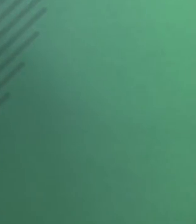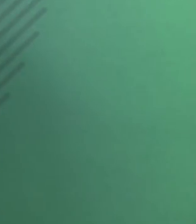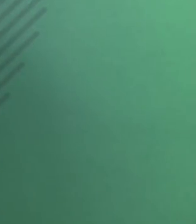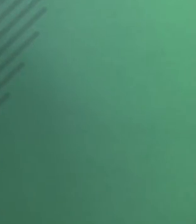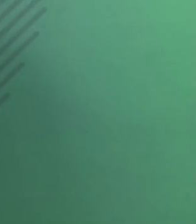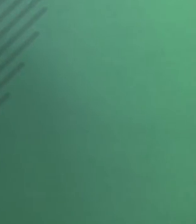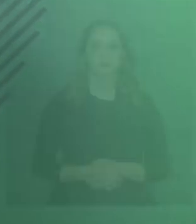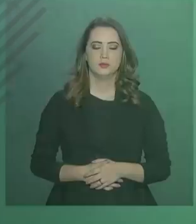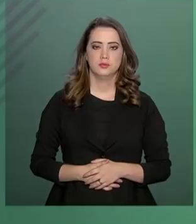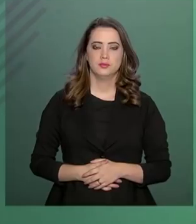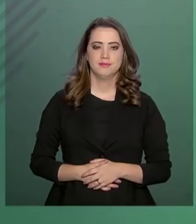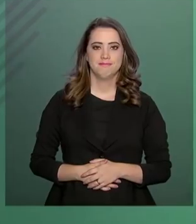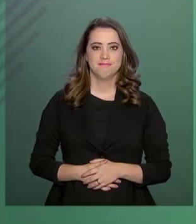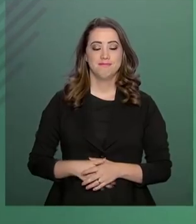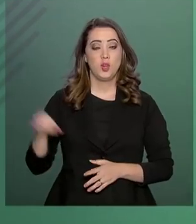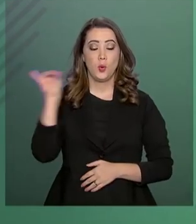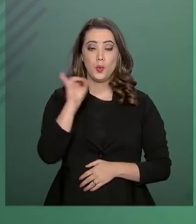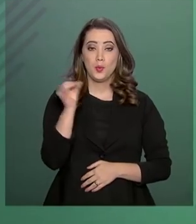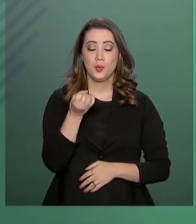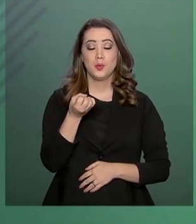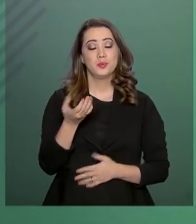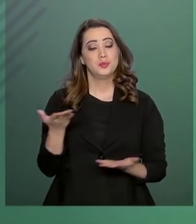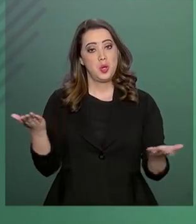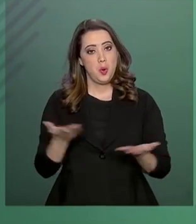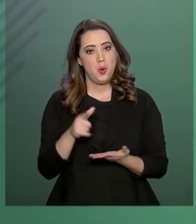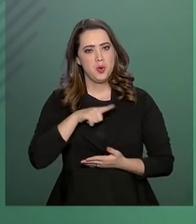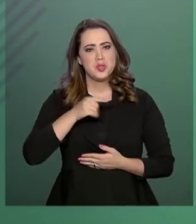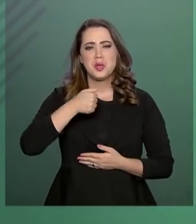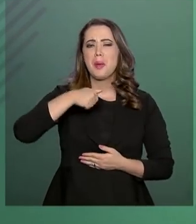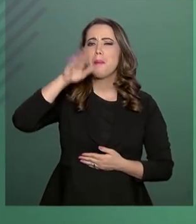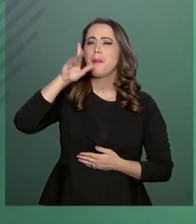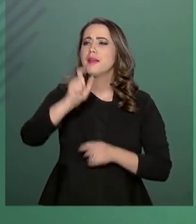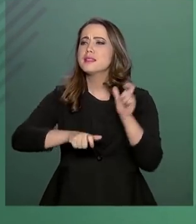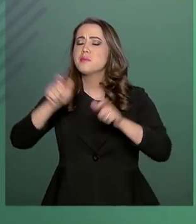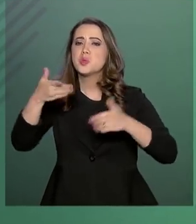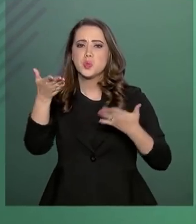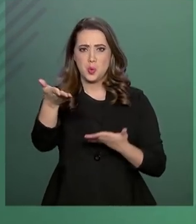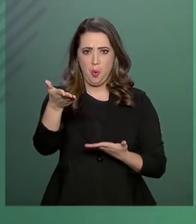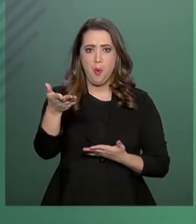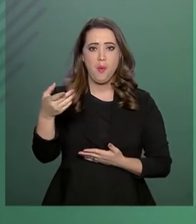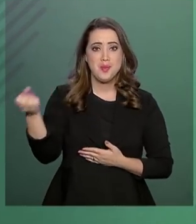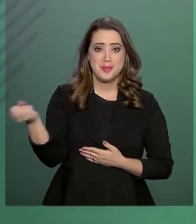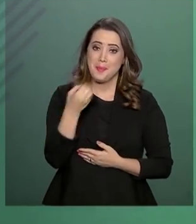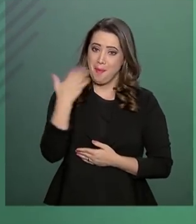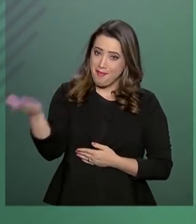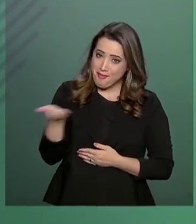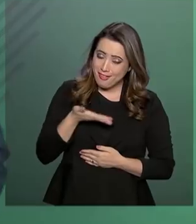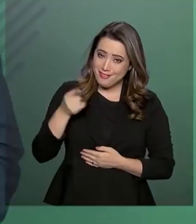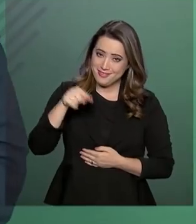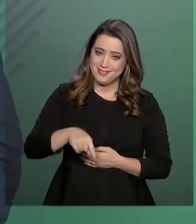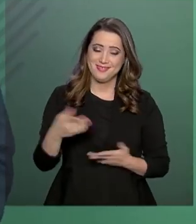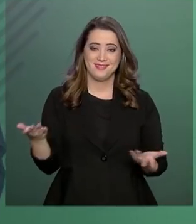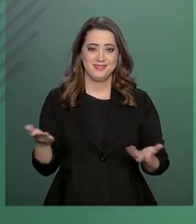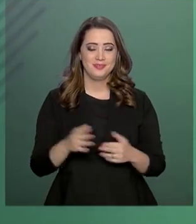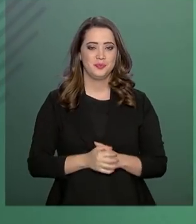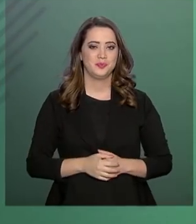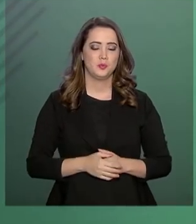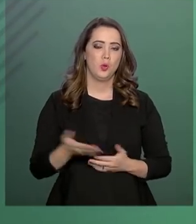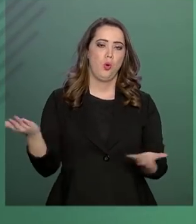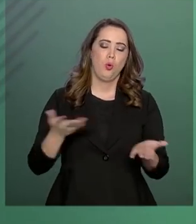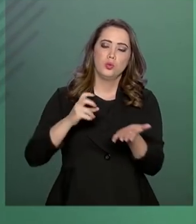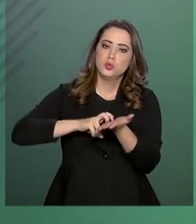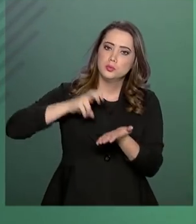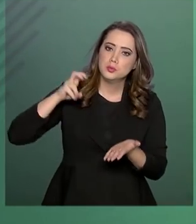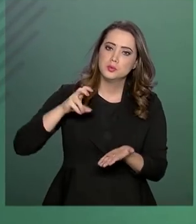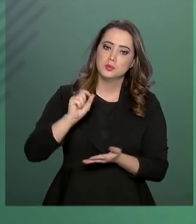então as ovadas bandeirantes haifa roubados sejam bem vindos hoje pela manhã